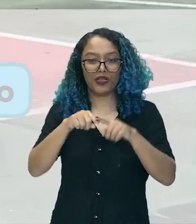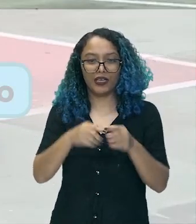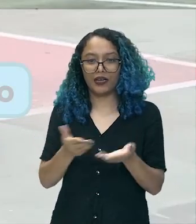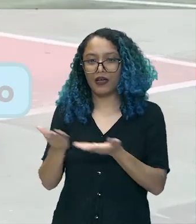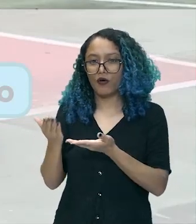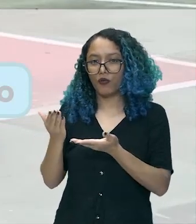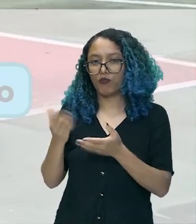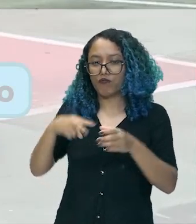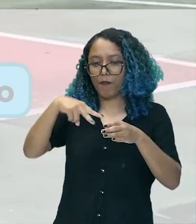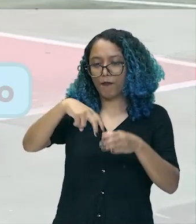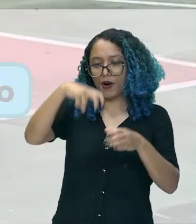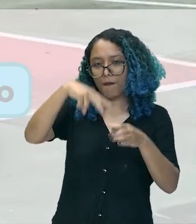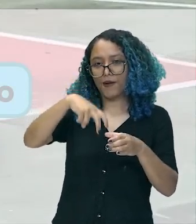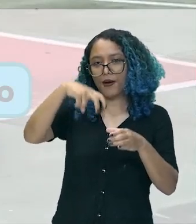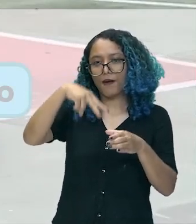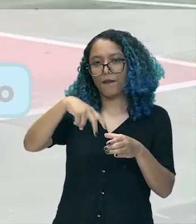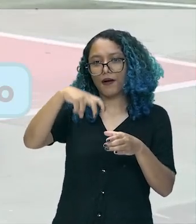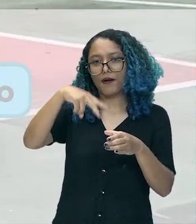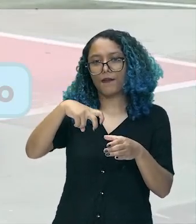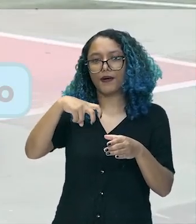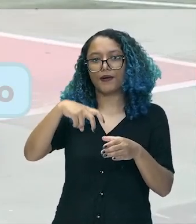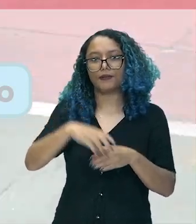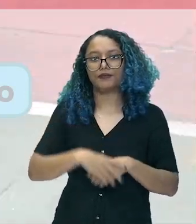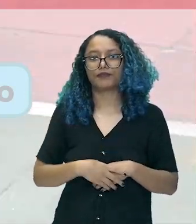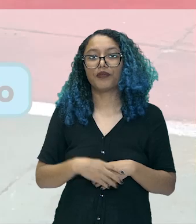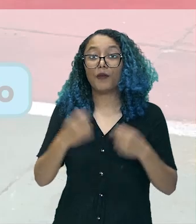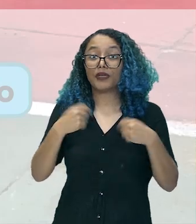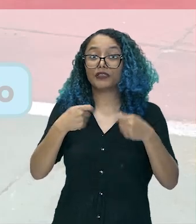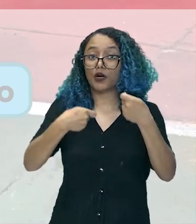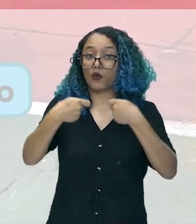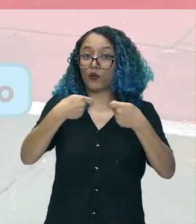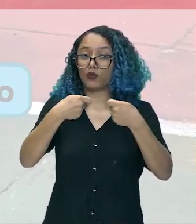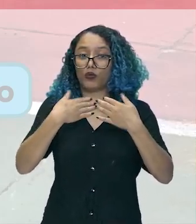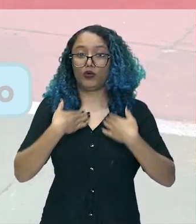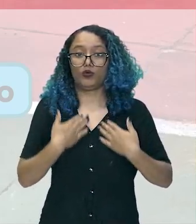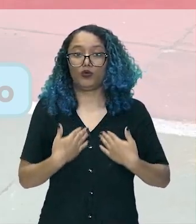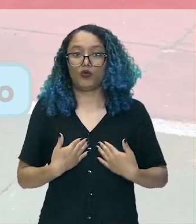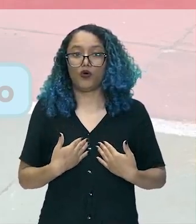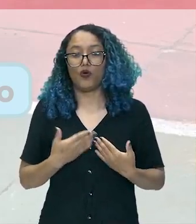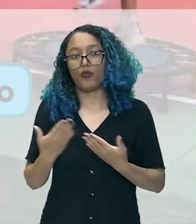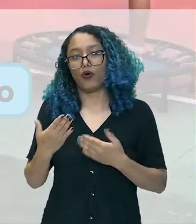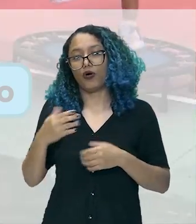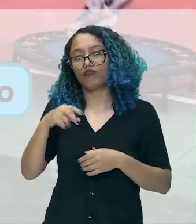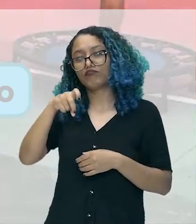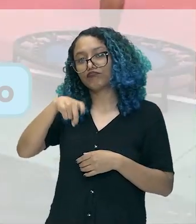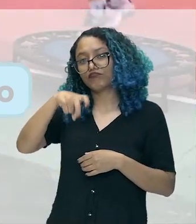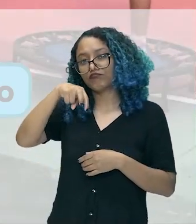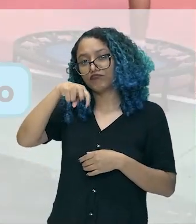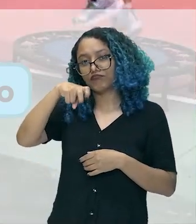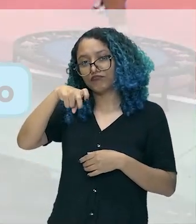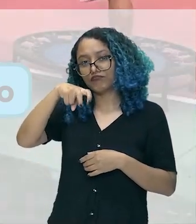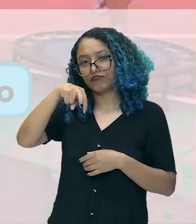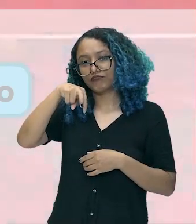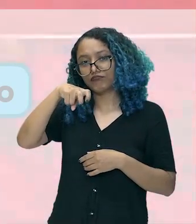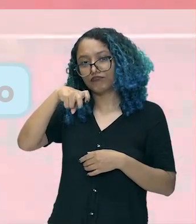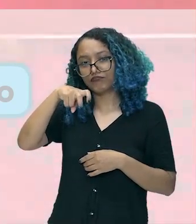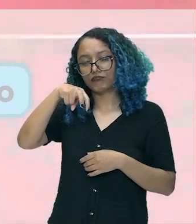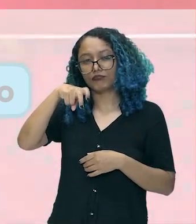E para vocês visualizarem melhor cada um desses três que eu expliquei para vocês, acompanhem o vídeo.